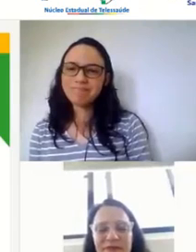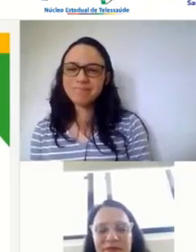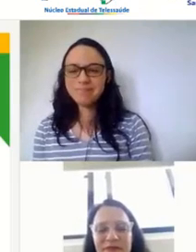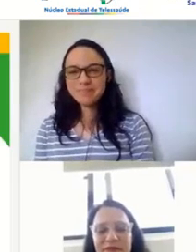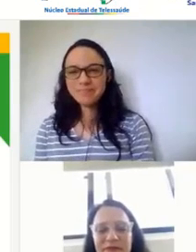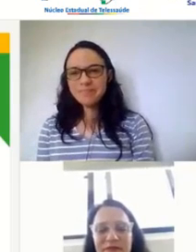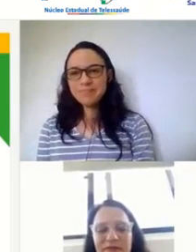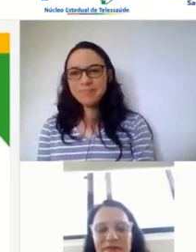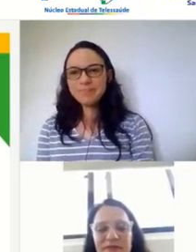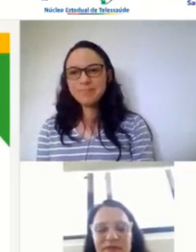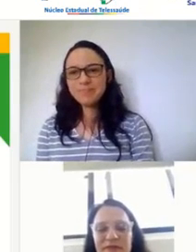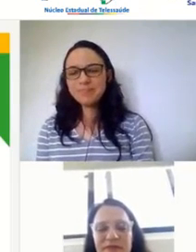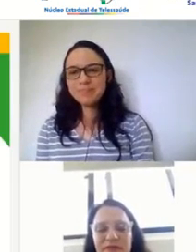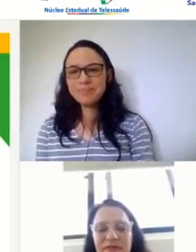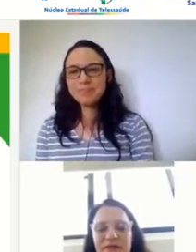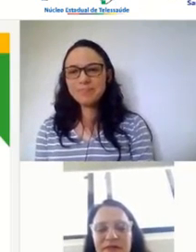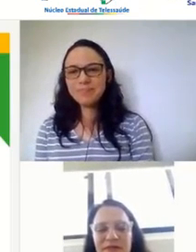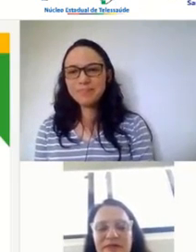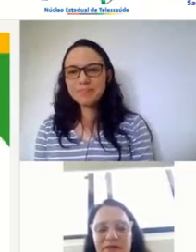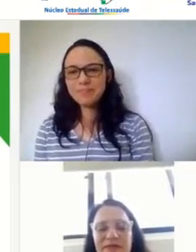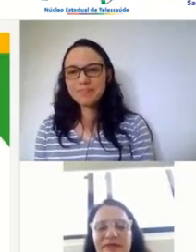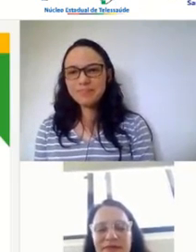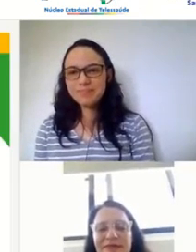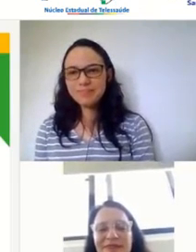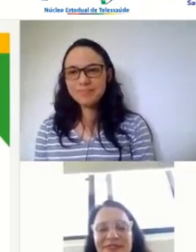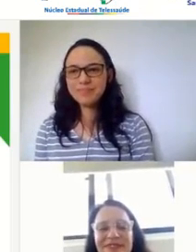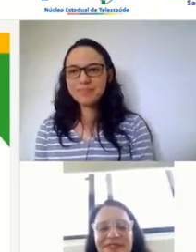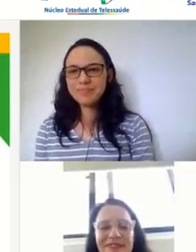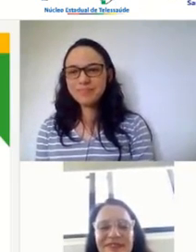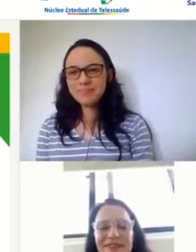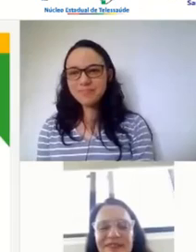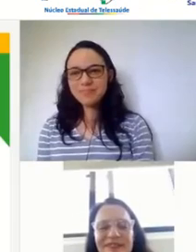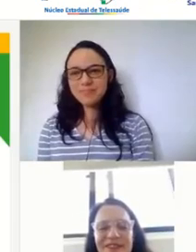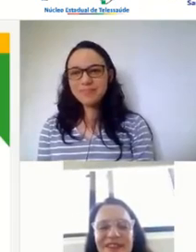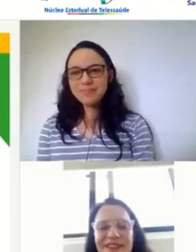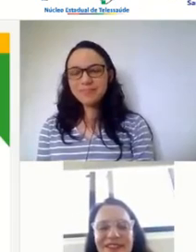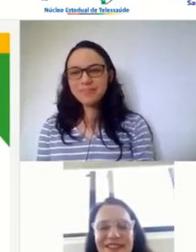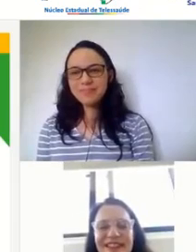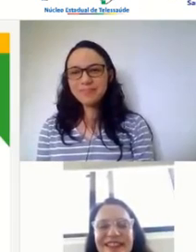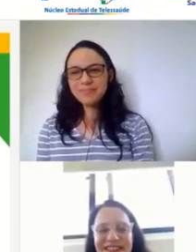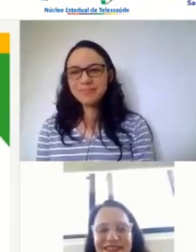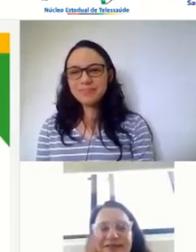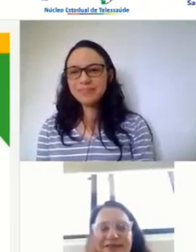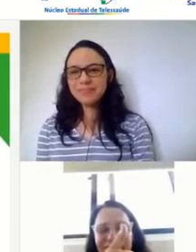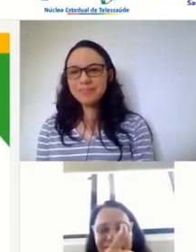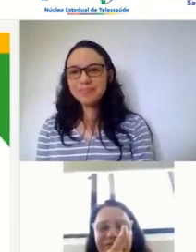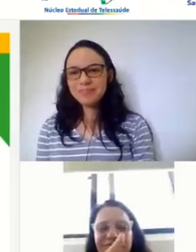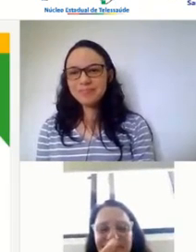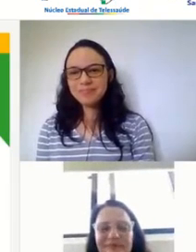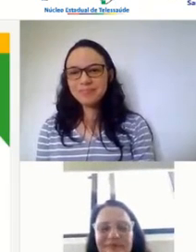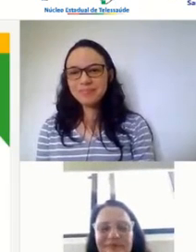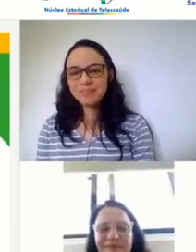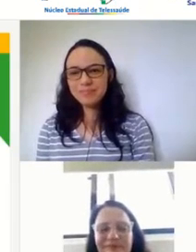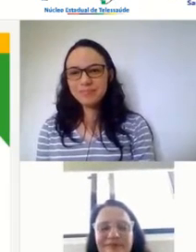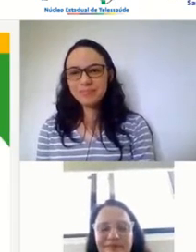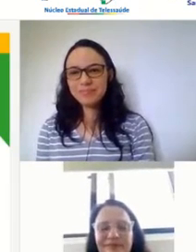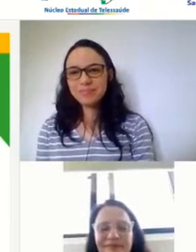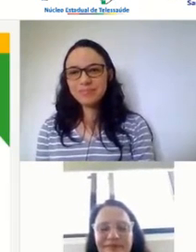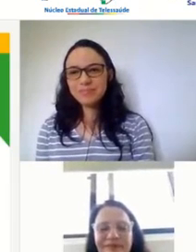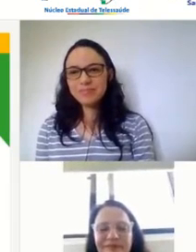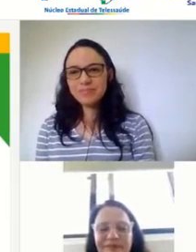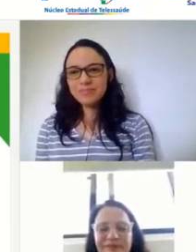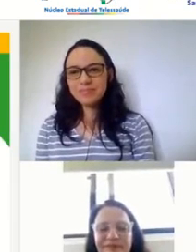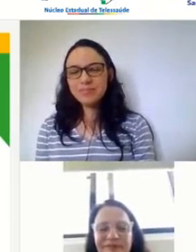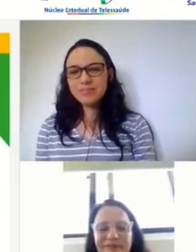muito feliz assim a gente sabe que mesmo diante de tanta tristeza diante do caos mas a gente